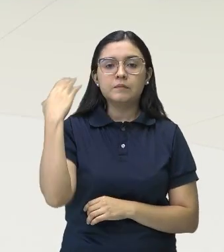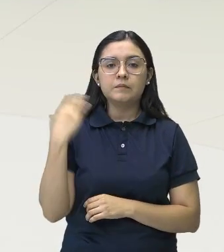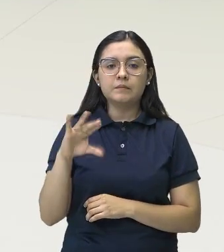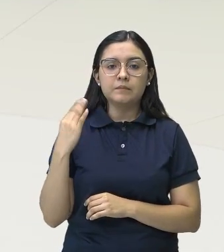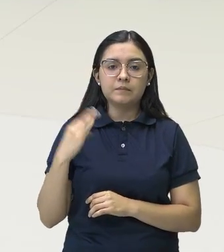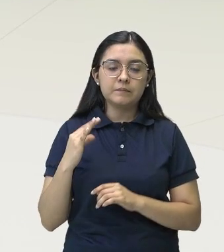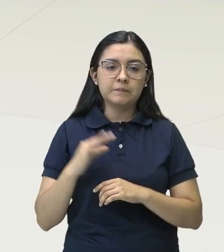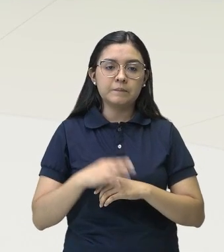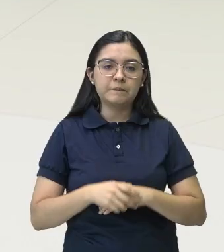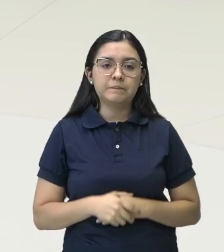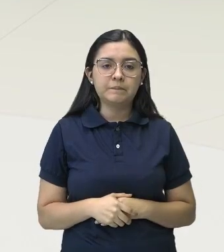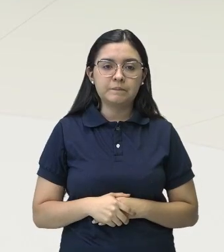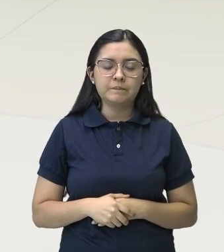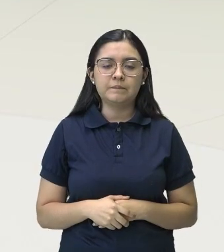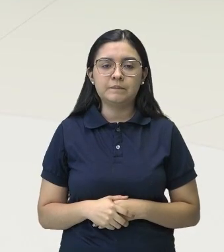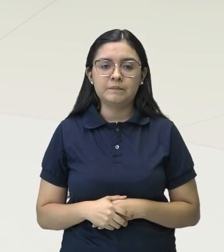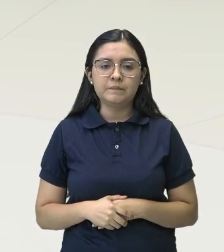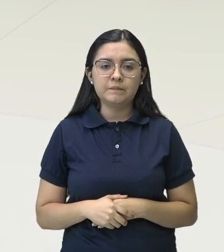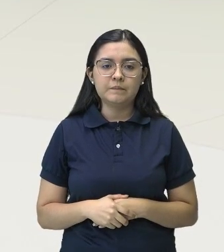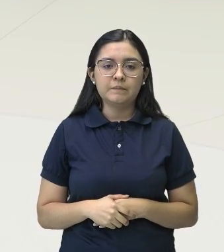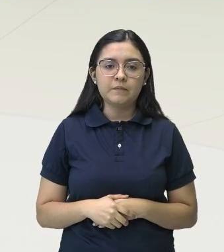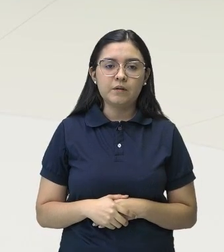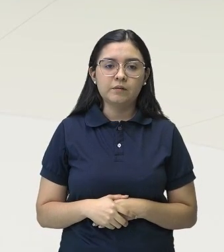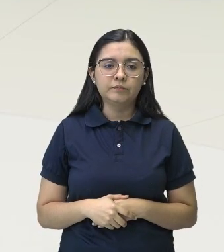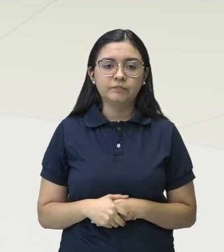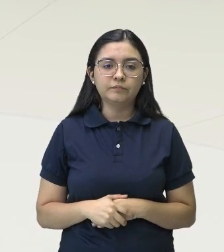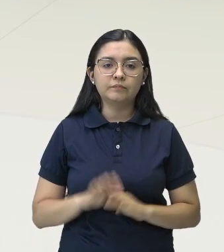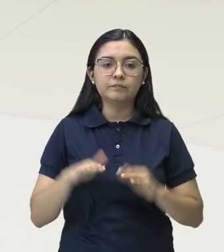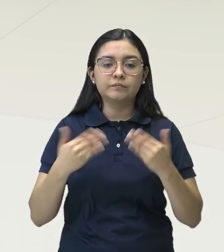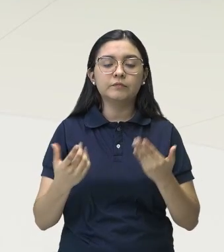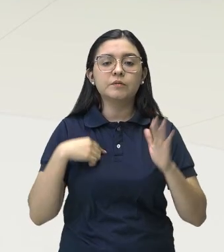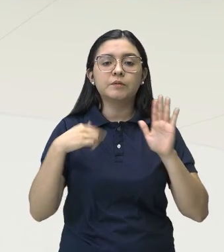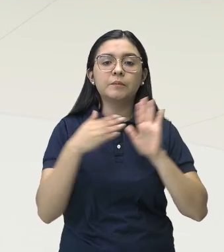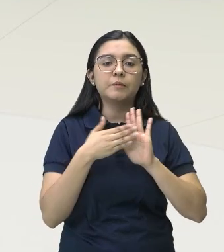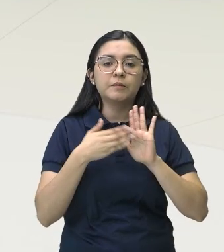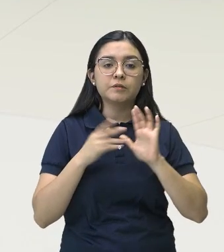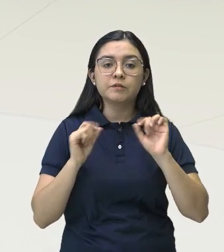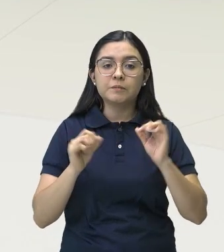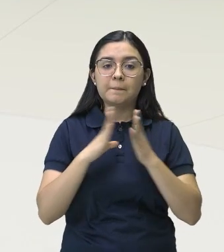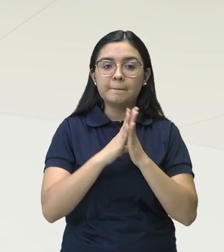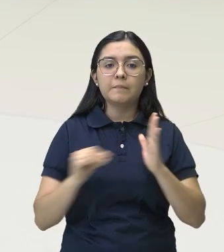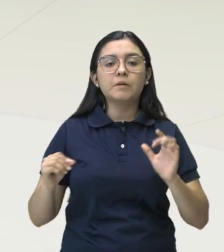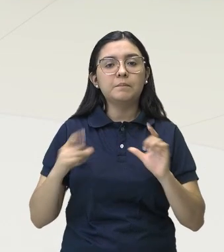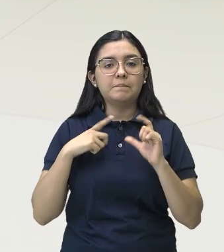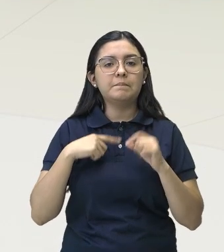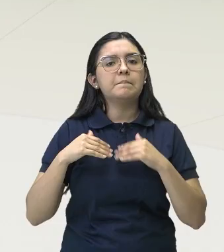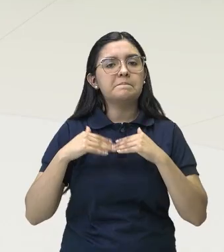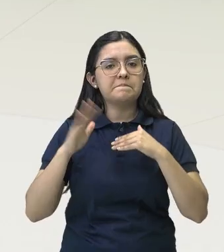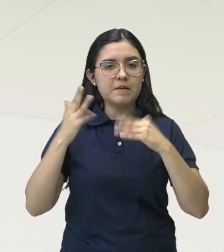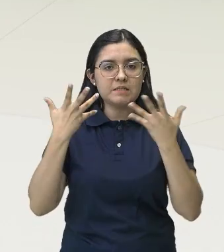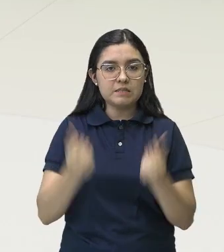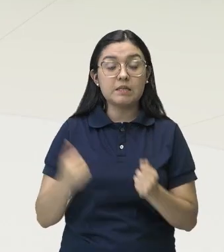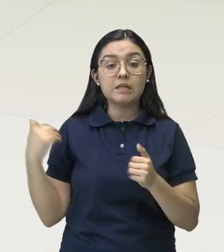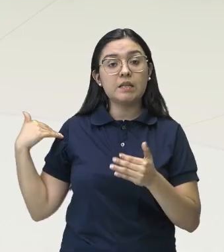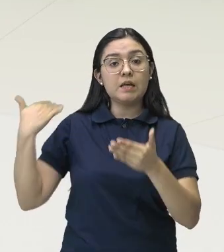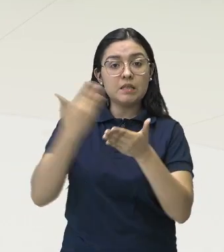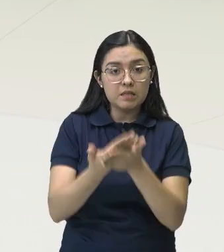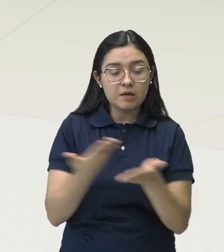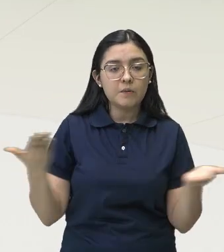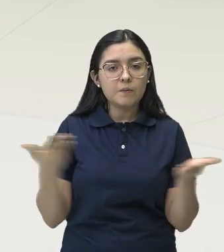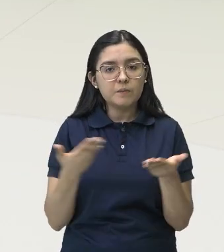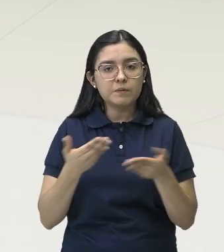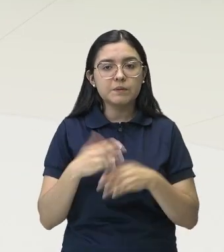cientistas Watson e o Crick. Tá bom? E essa proposta de modelo que é a mais aceita até os dias